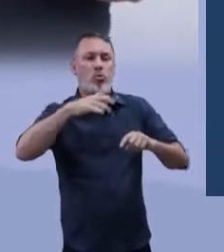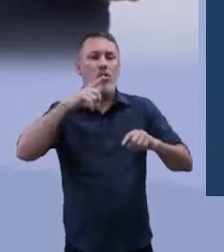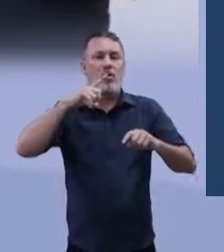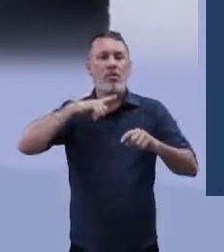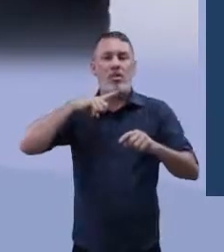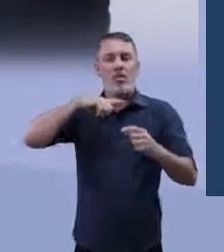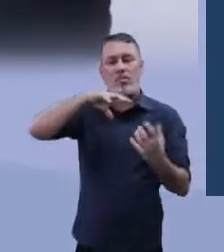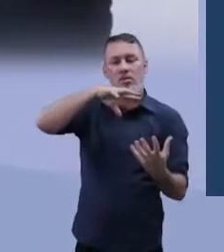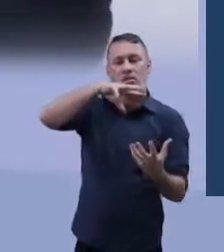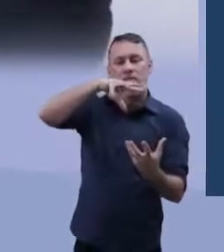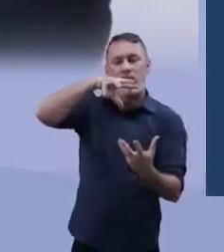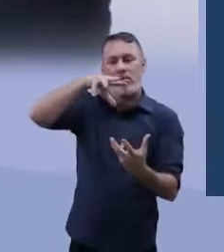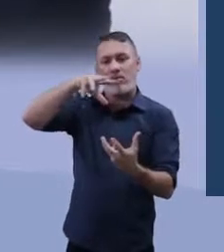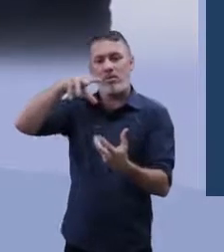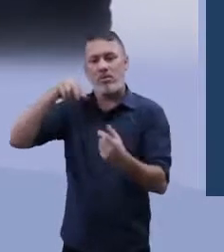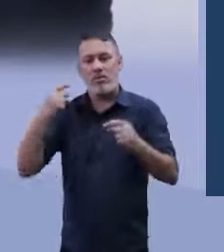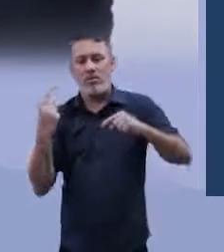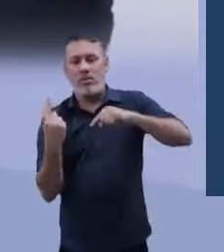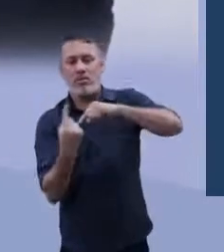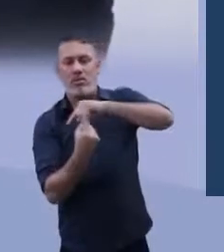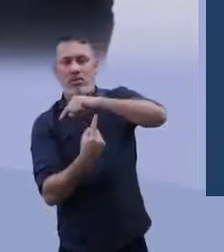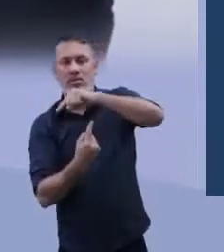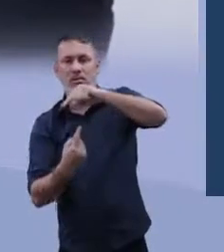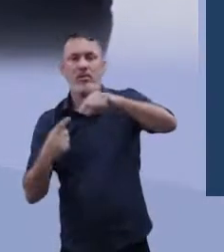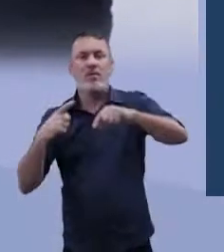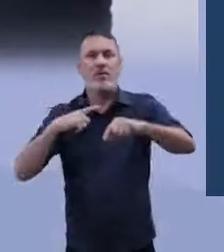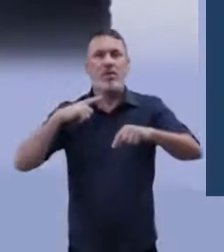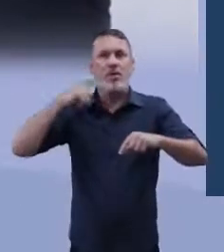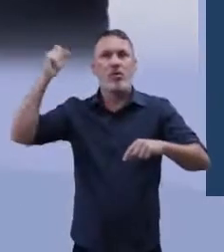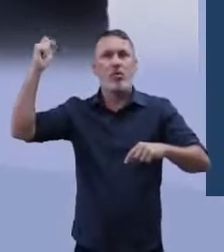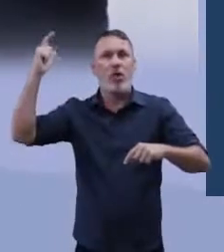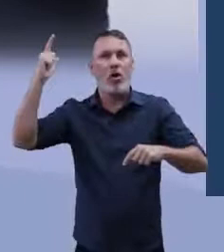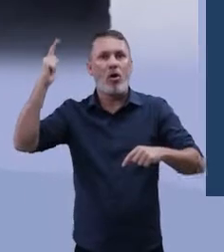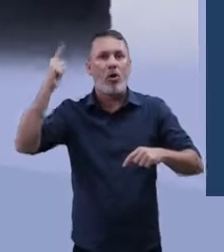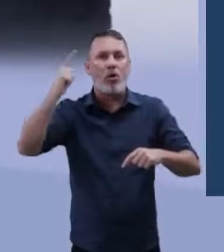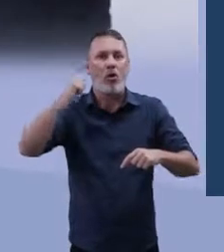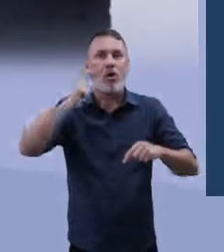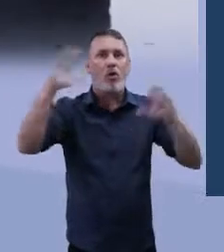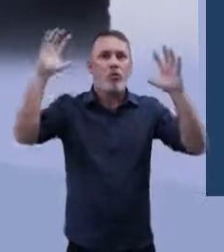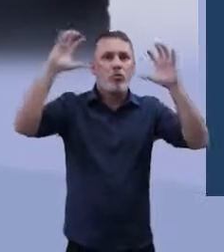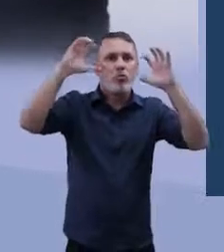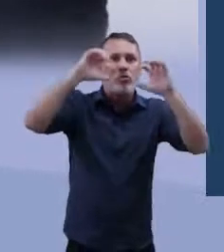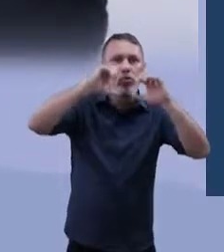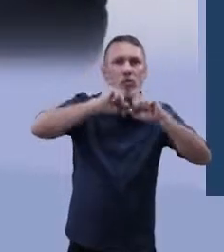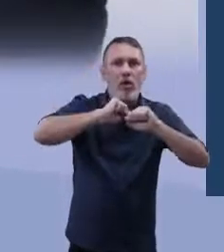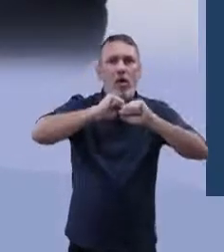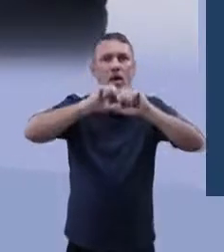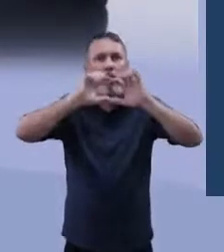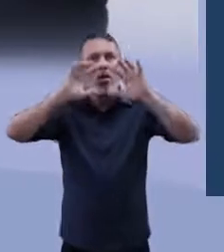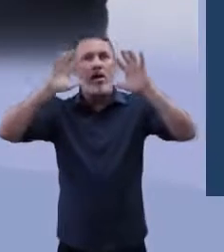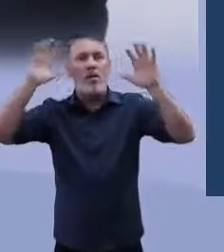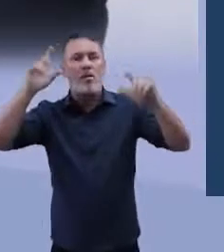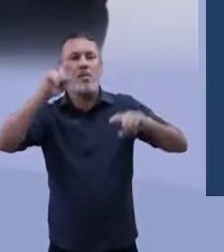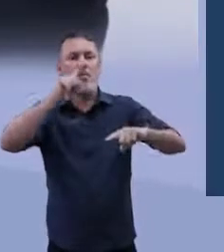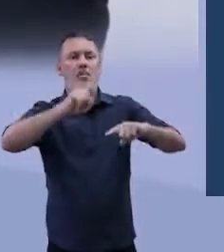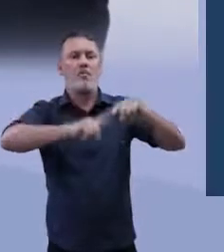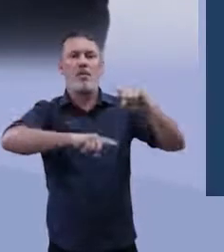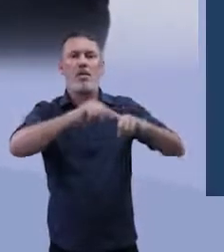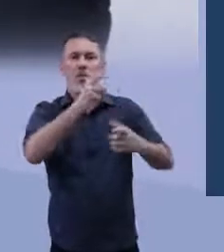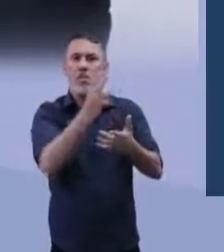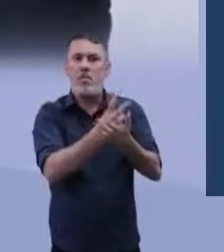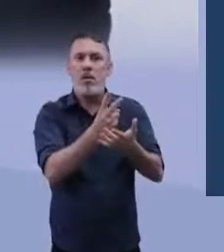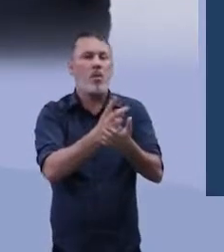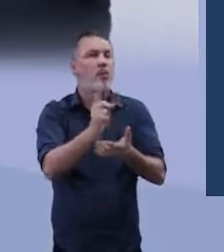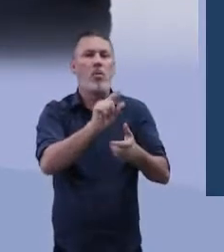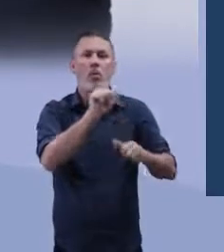da Terra e o Sol, a escuridão, a claridade, esses